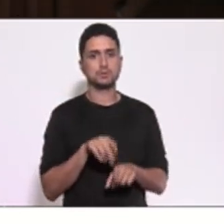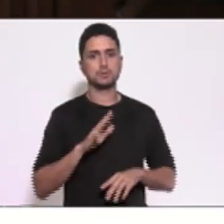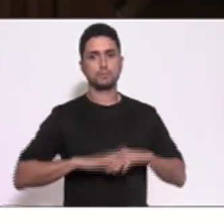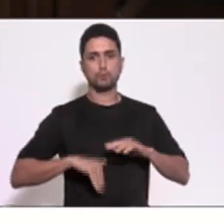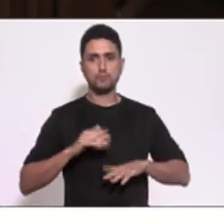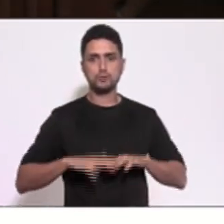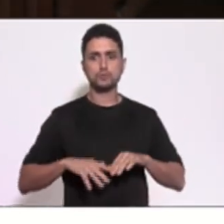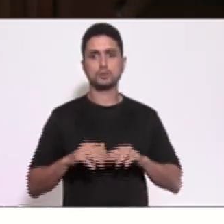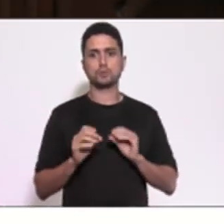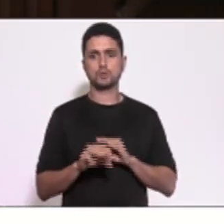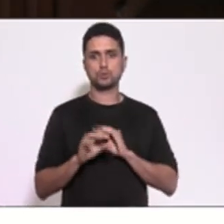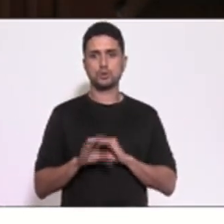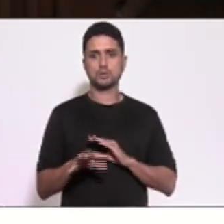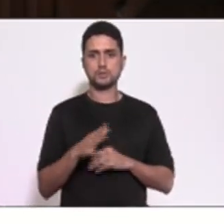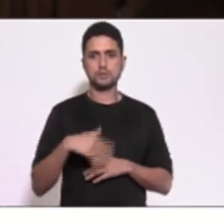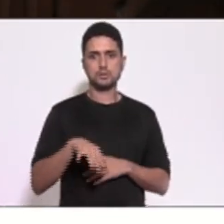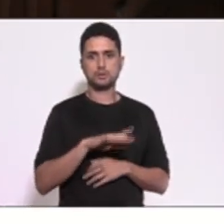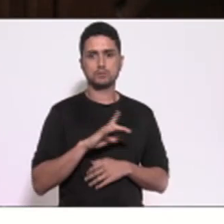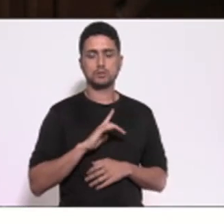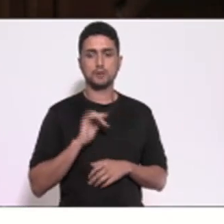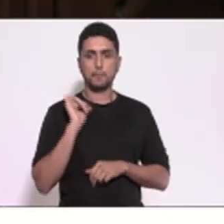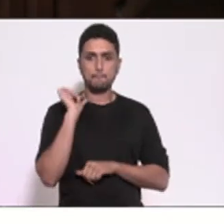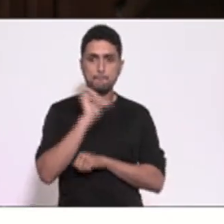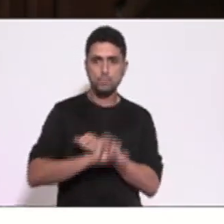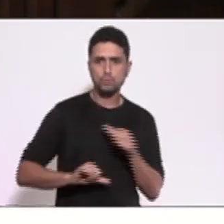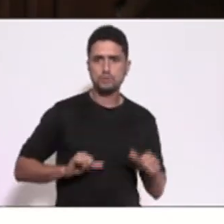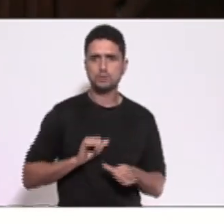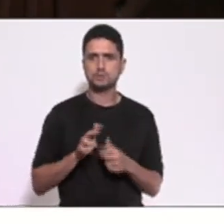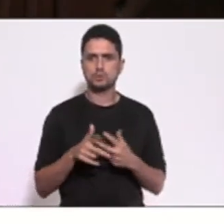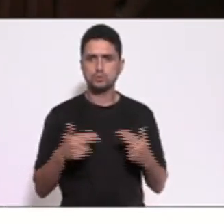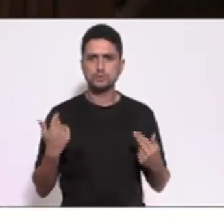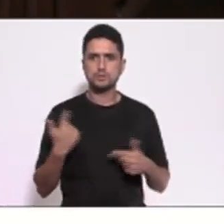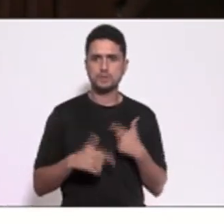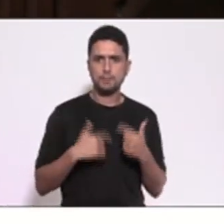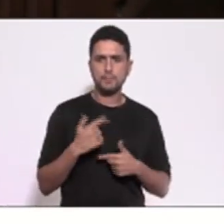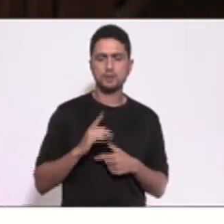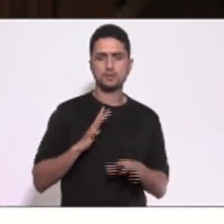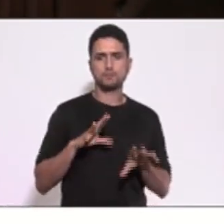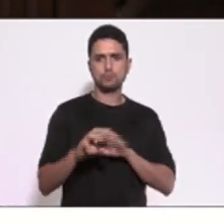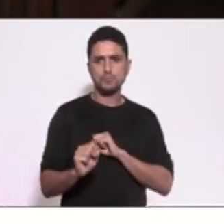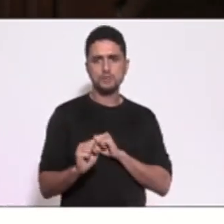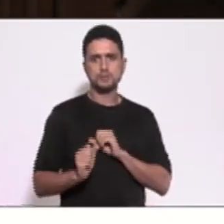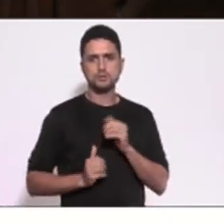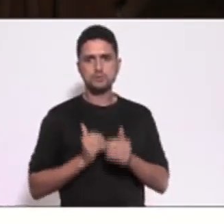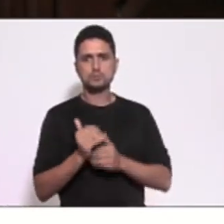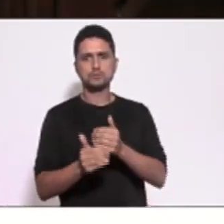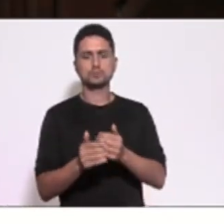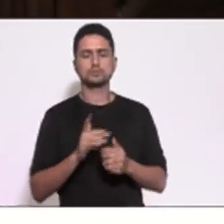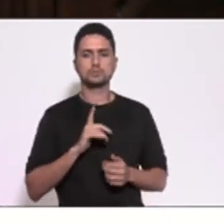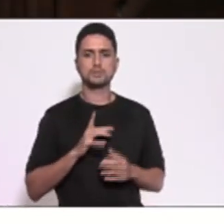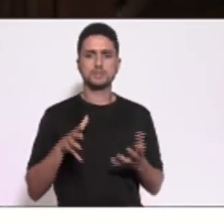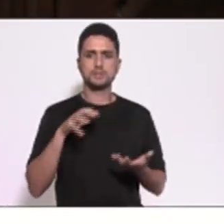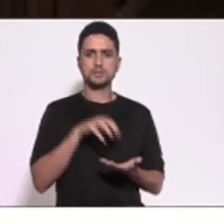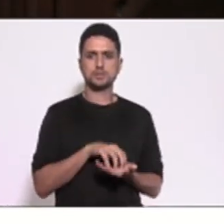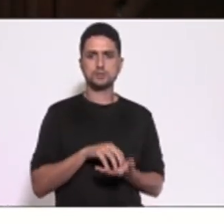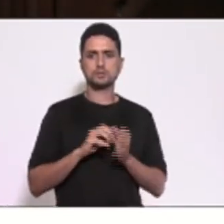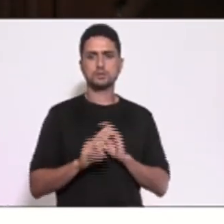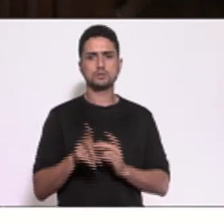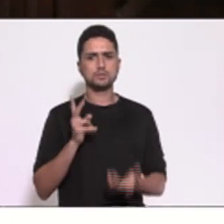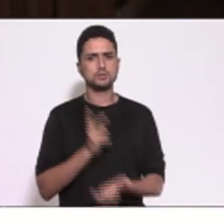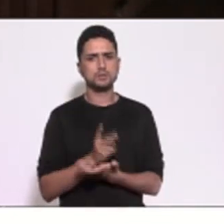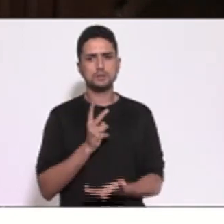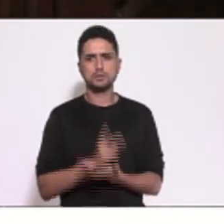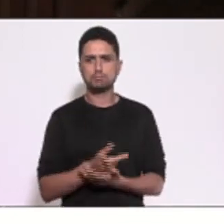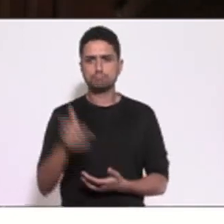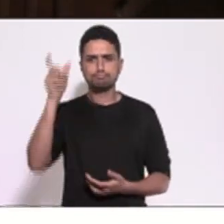com mudanças drásticas nas condições objetivas de trabalho e de formação continuada. Aliás, o Centro Educacional sempre primou pela aposta na